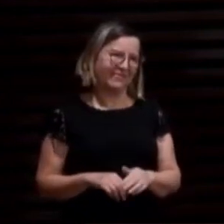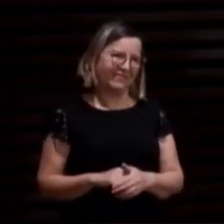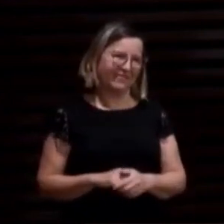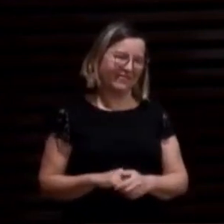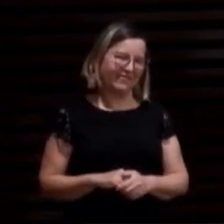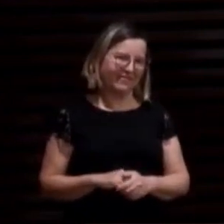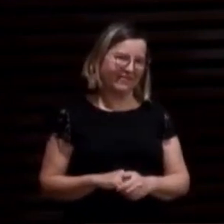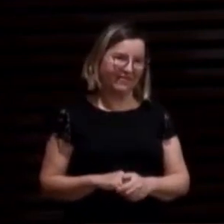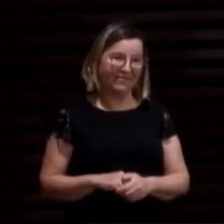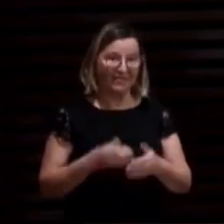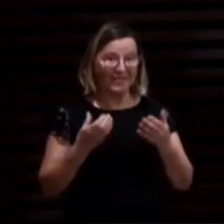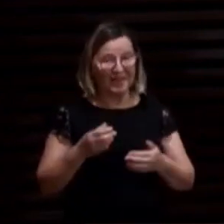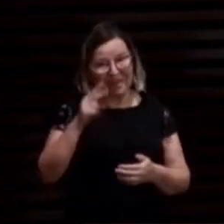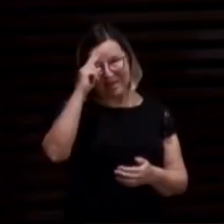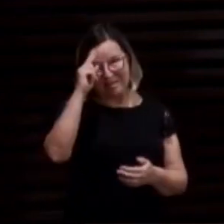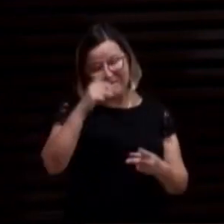Eu quero lembrar uma coisa.